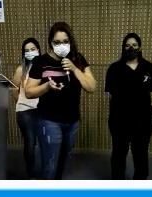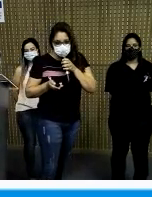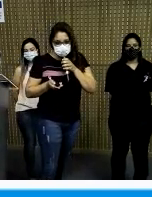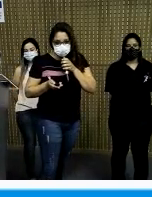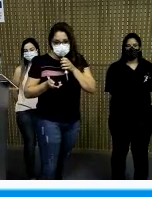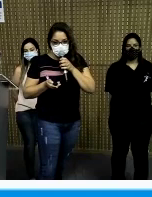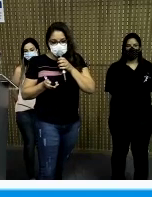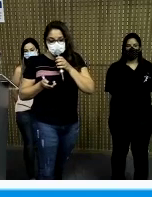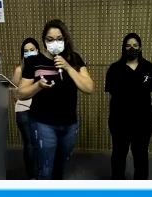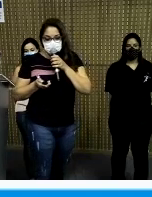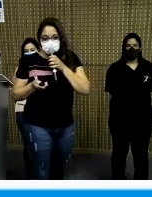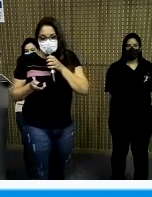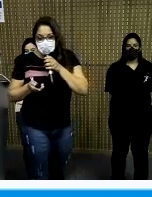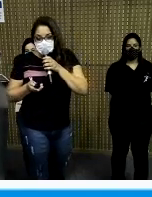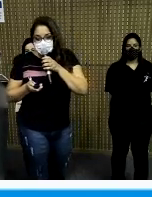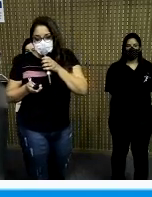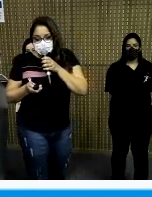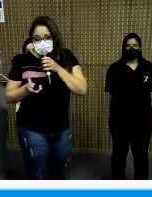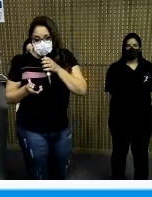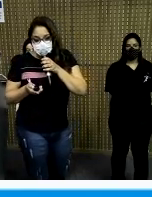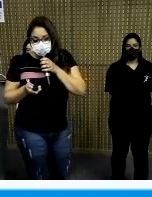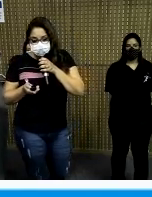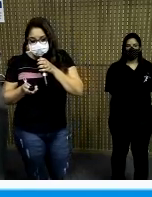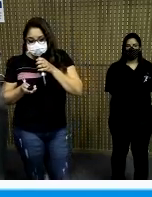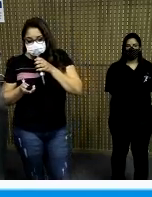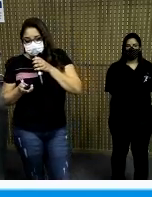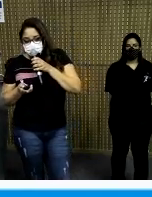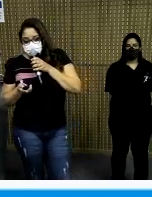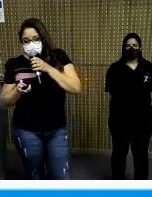está lá na nossa unidade, né?